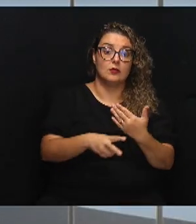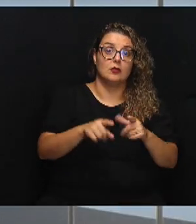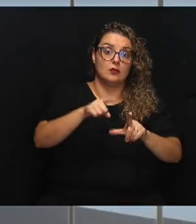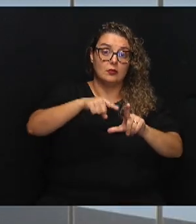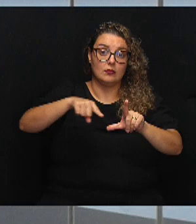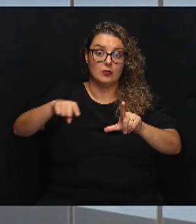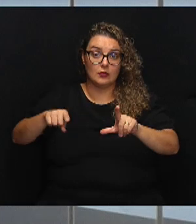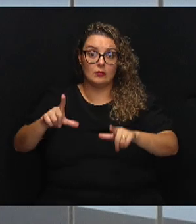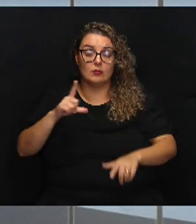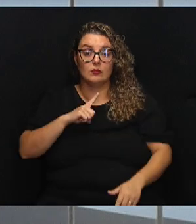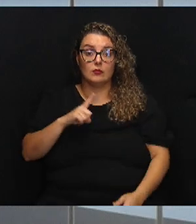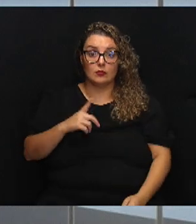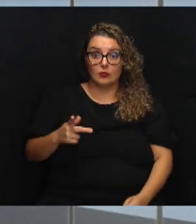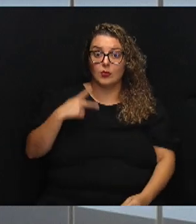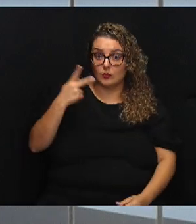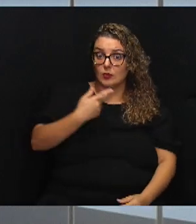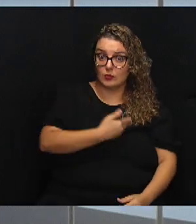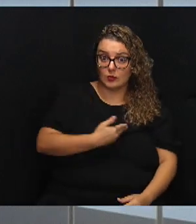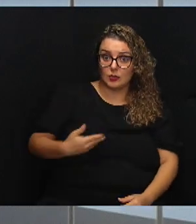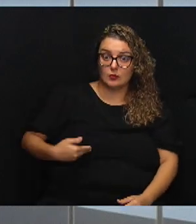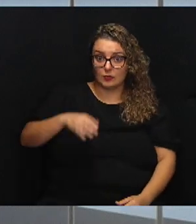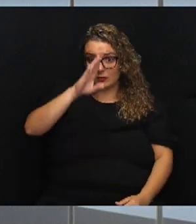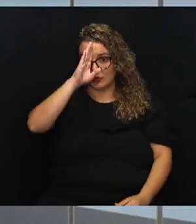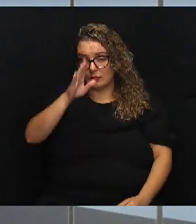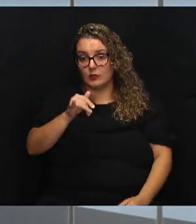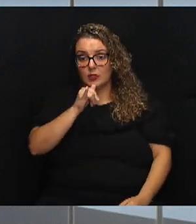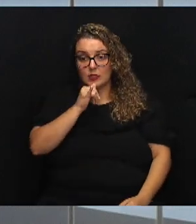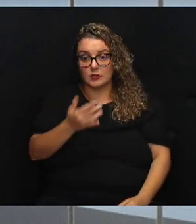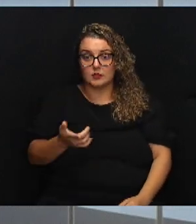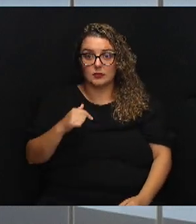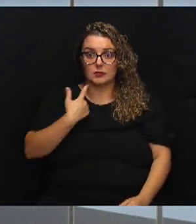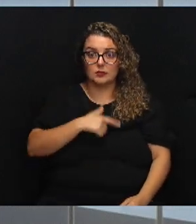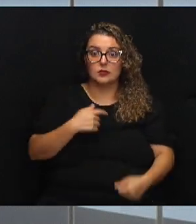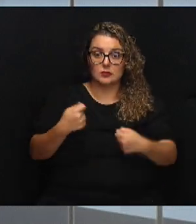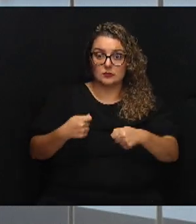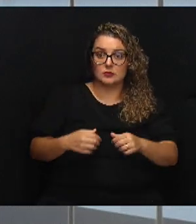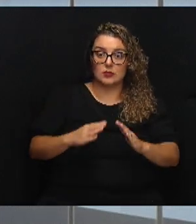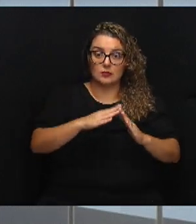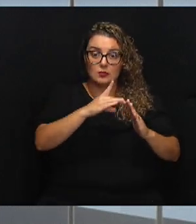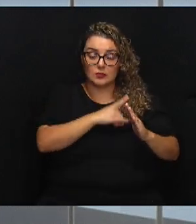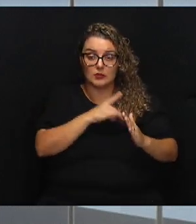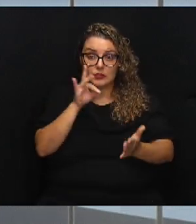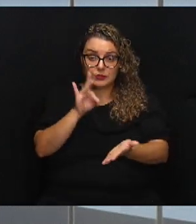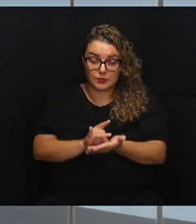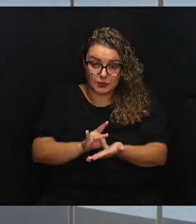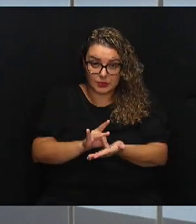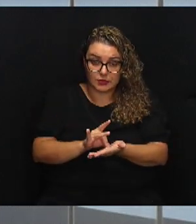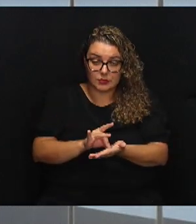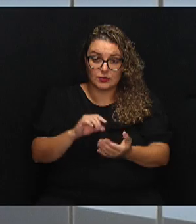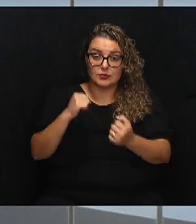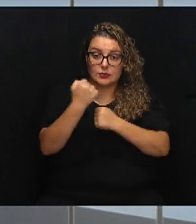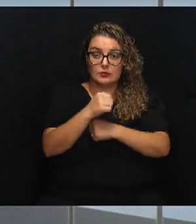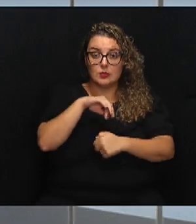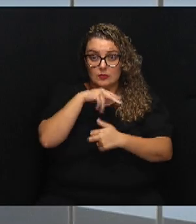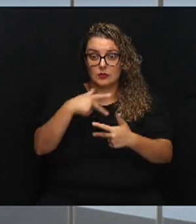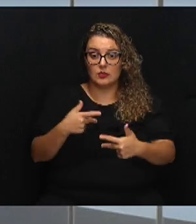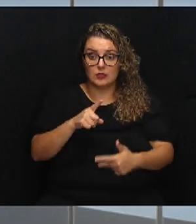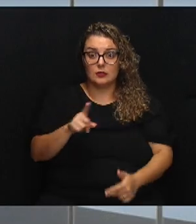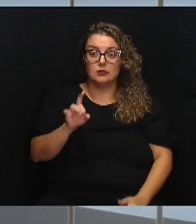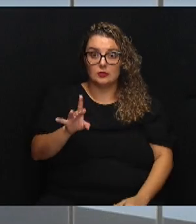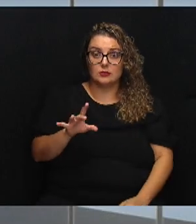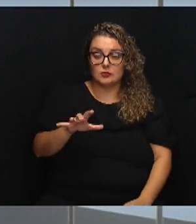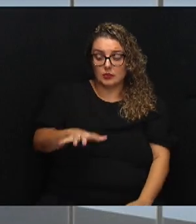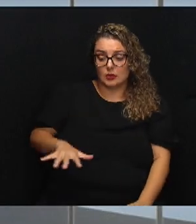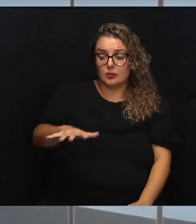estatística para que tenham políticas públicas, principalmente, por exemplo, a gente precisa ter uma delegacia, de fato, de proteção animal, não só um setor